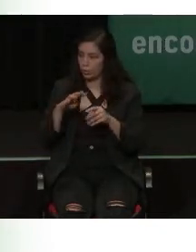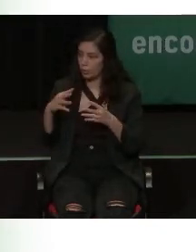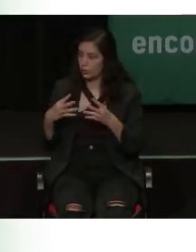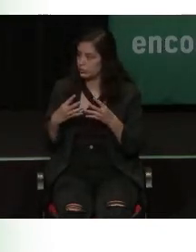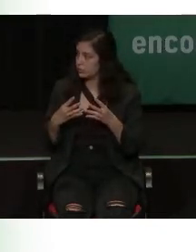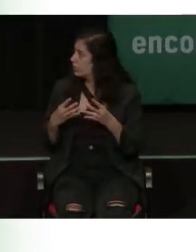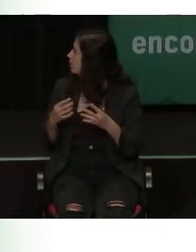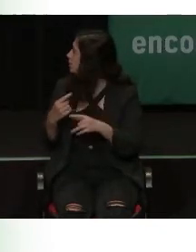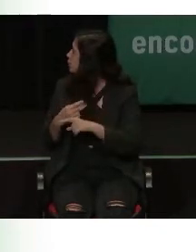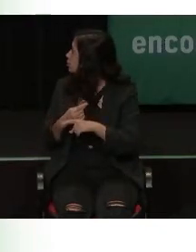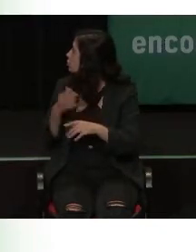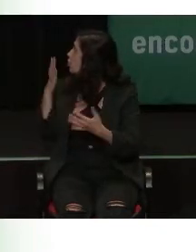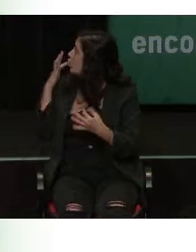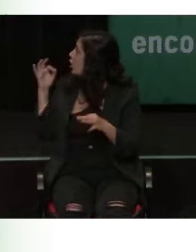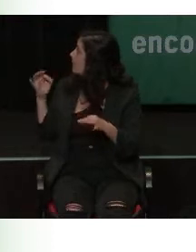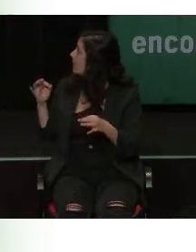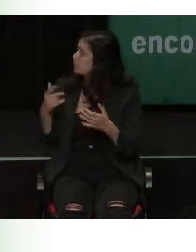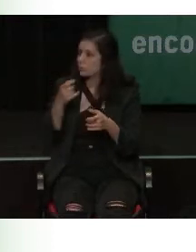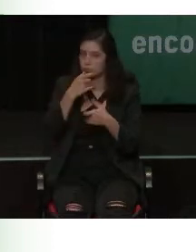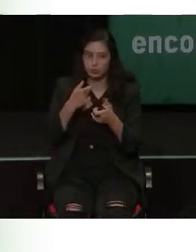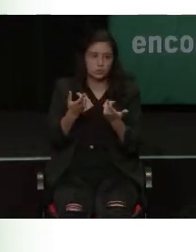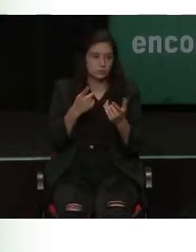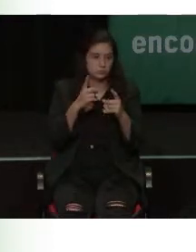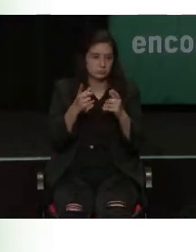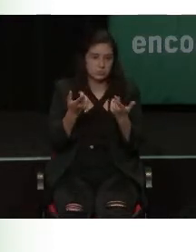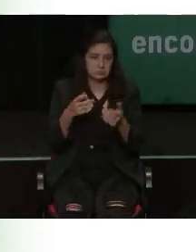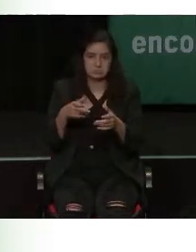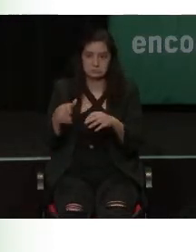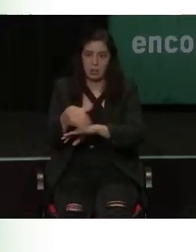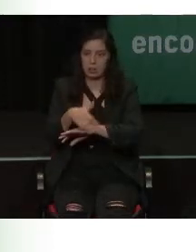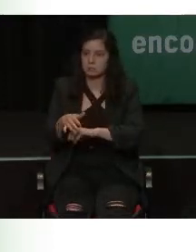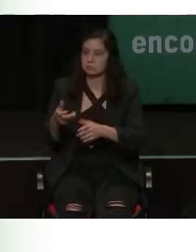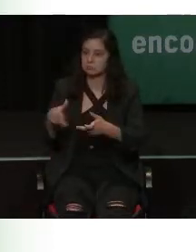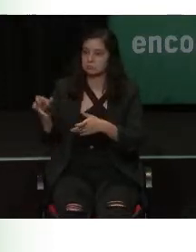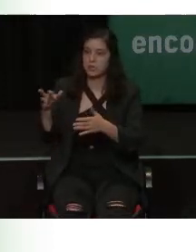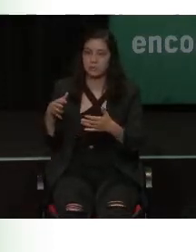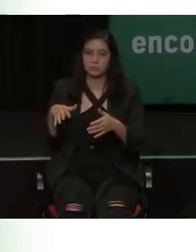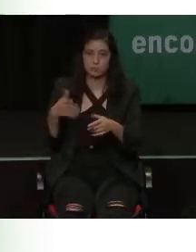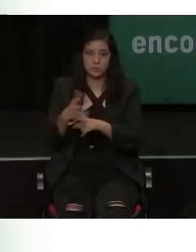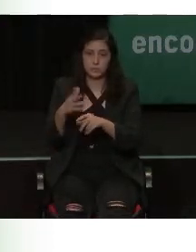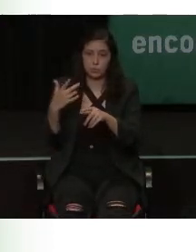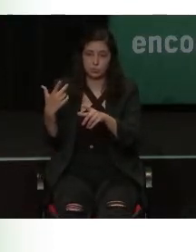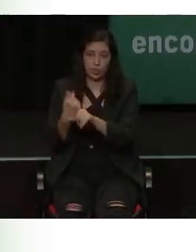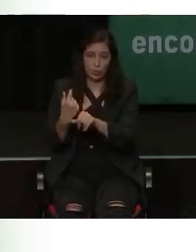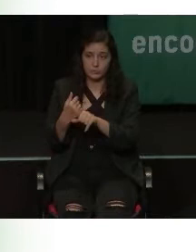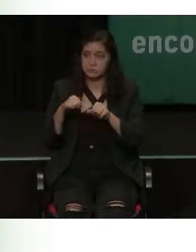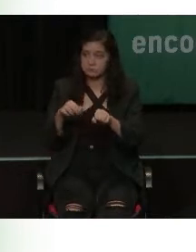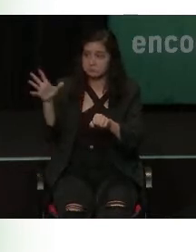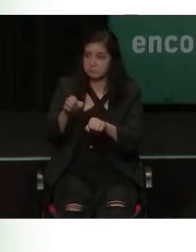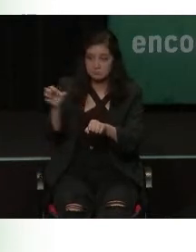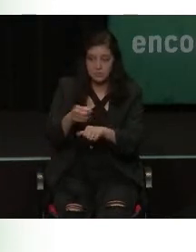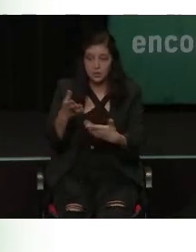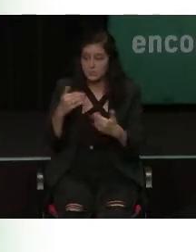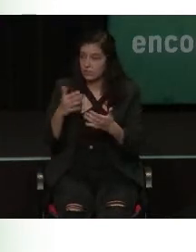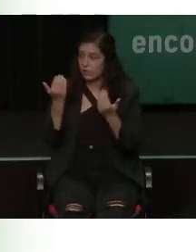são contextos normais, da pessoa que sai à rua para fazer compras, e a pessoa a pessoa não teve